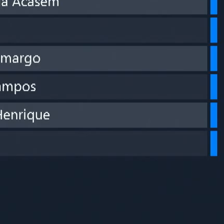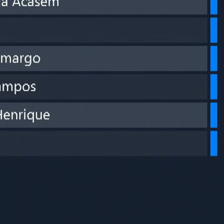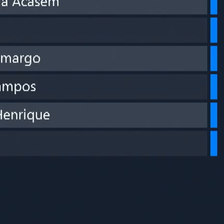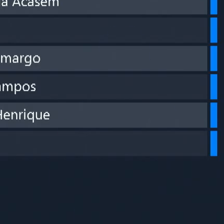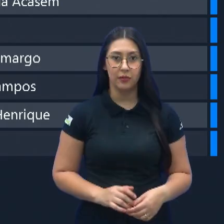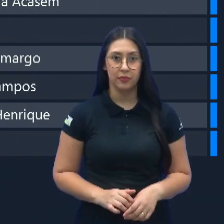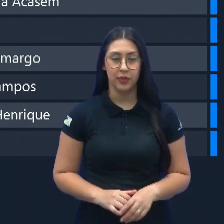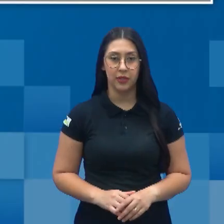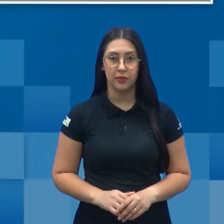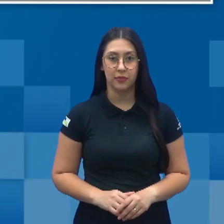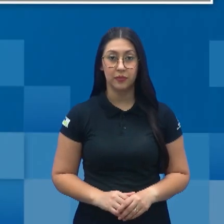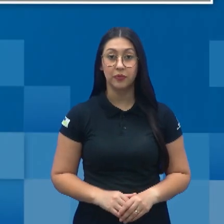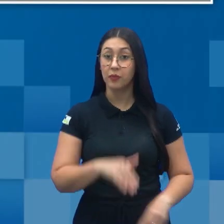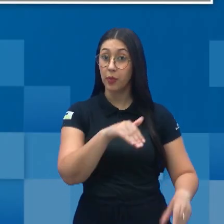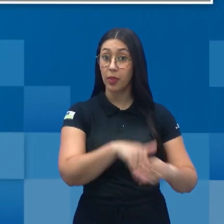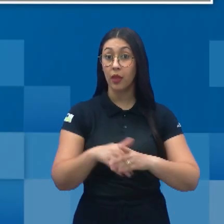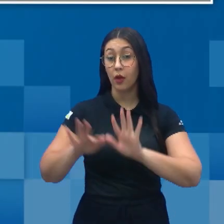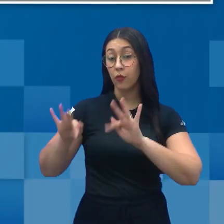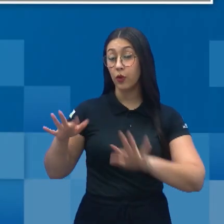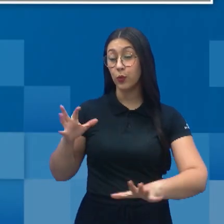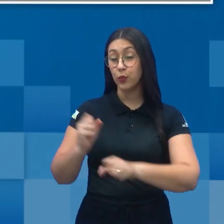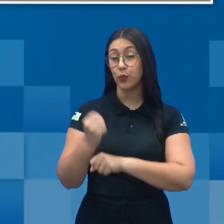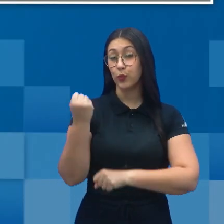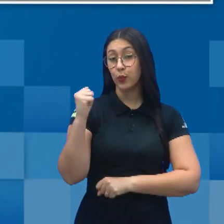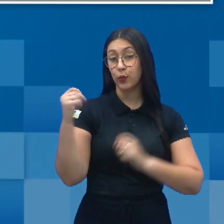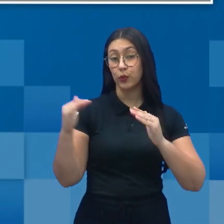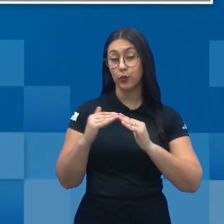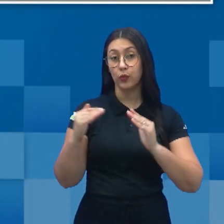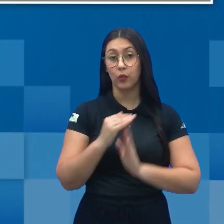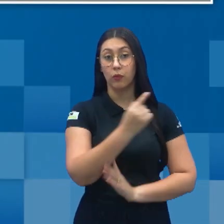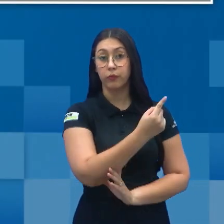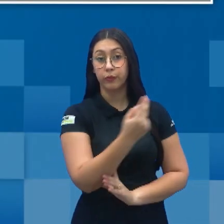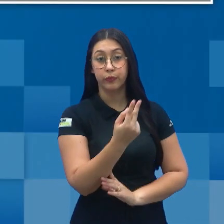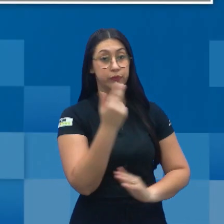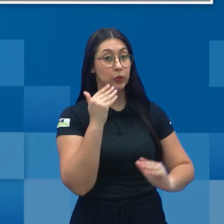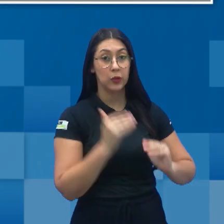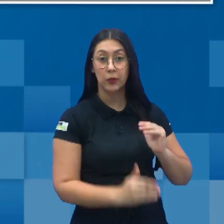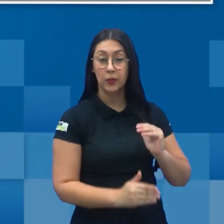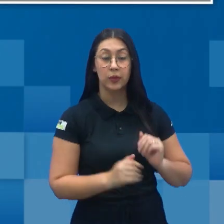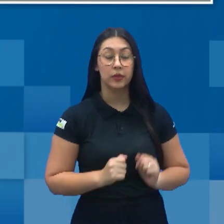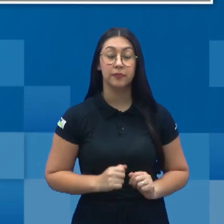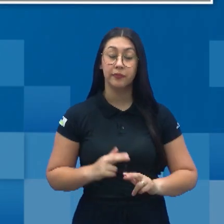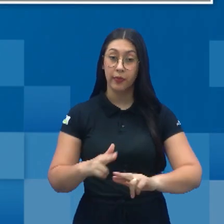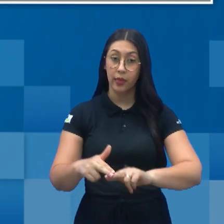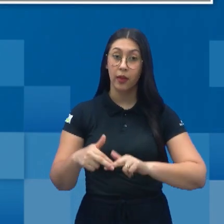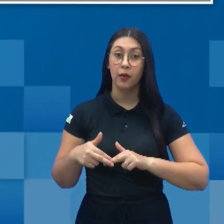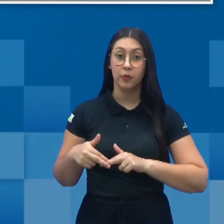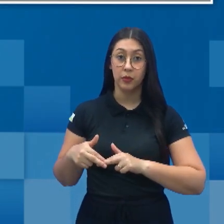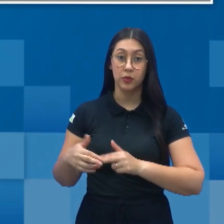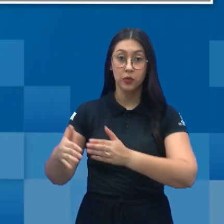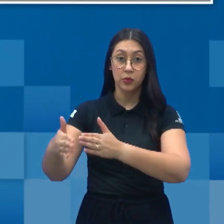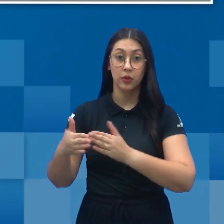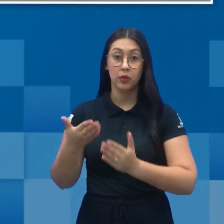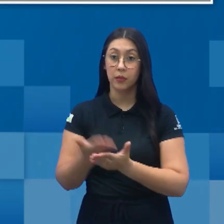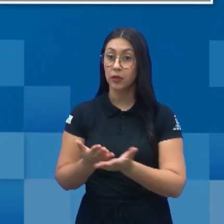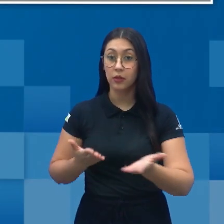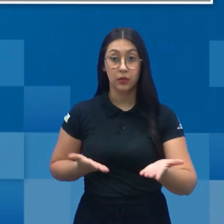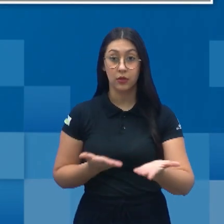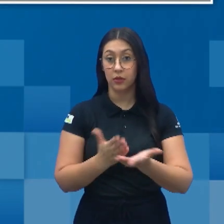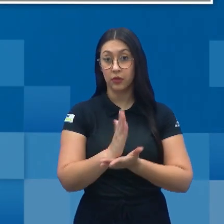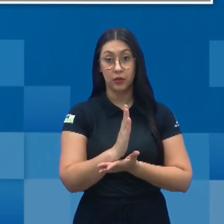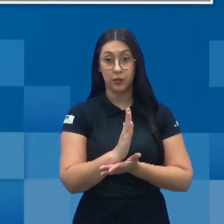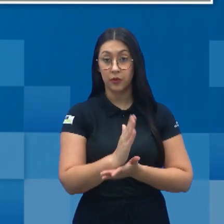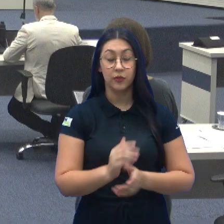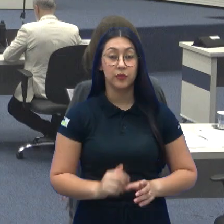Encerrada a votação. 8 votos favoráveis, 12 contrários. 8 votos favoráveis, 12 votos contrários. O requerimento está